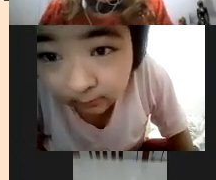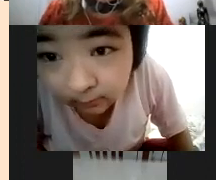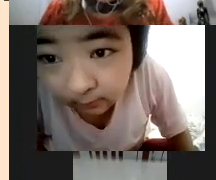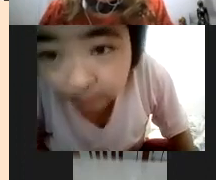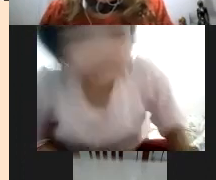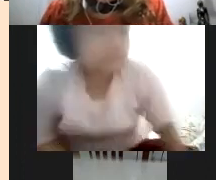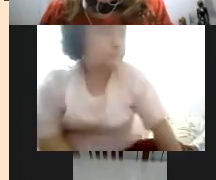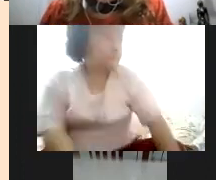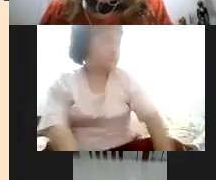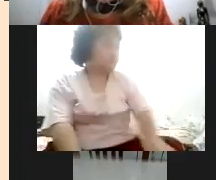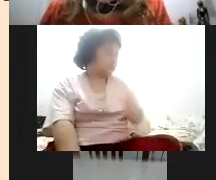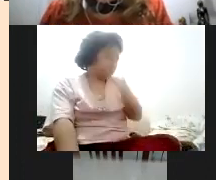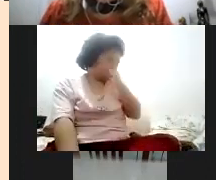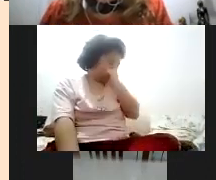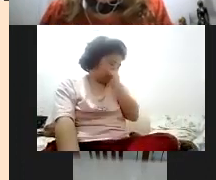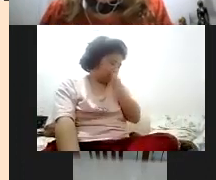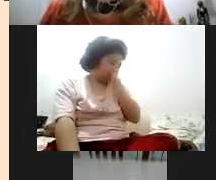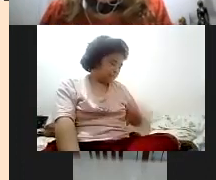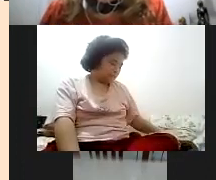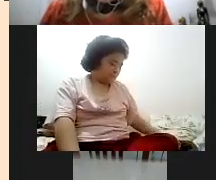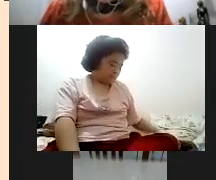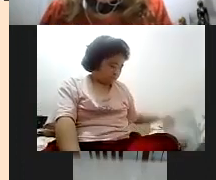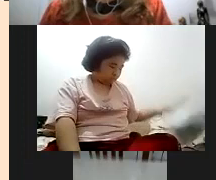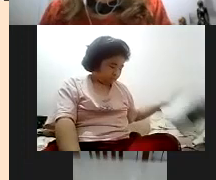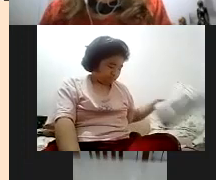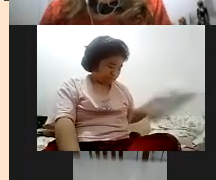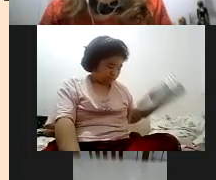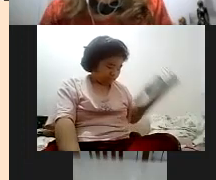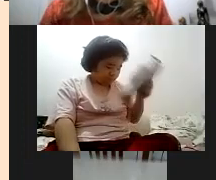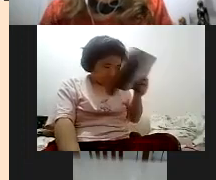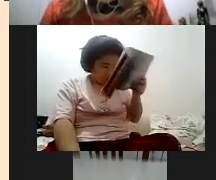essa deficiência ela tenha se estabelecido ou se diagnosticado,